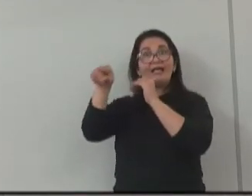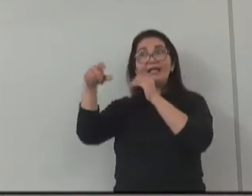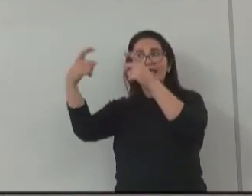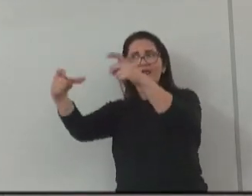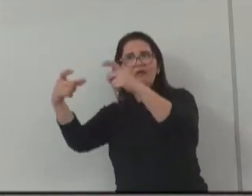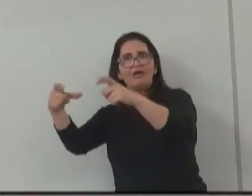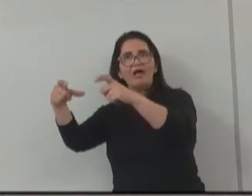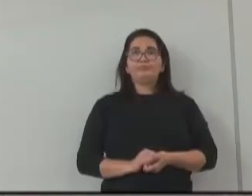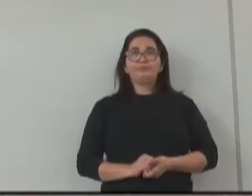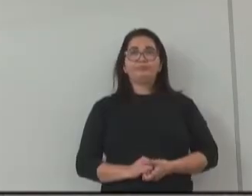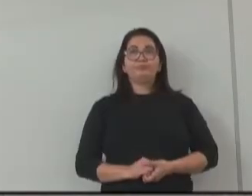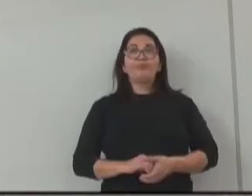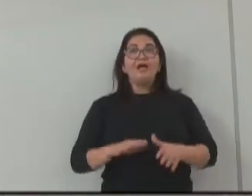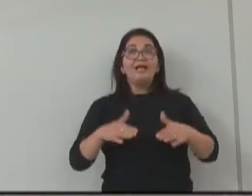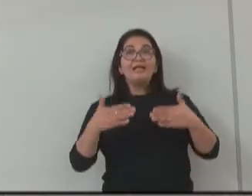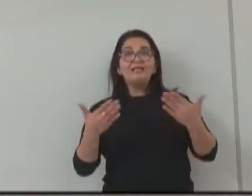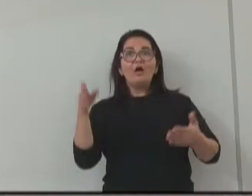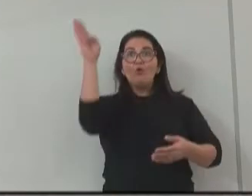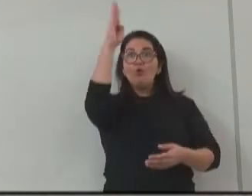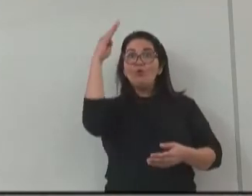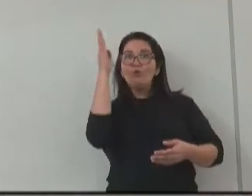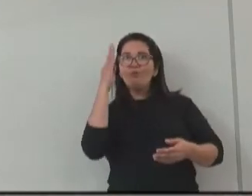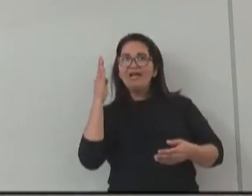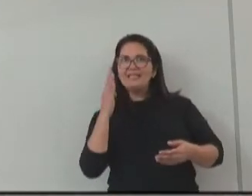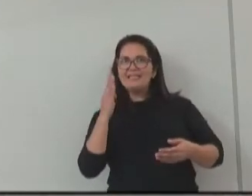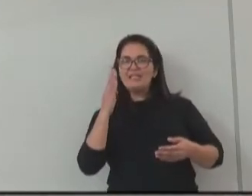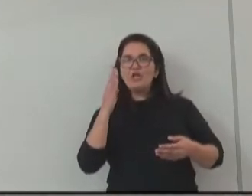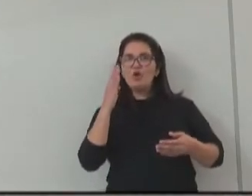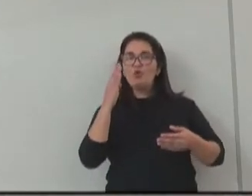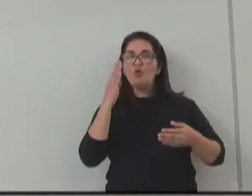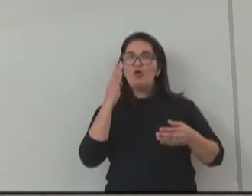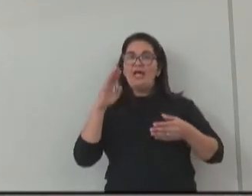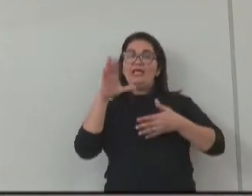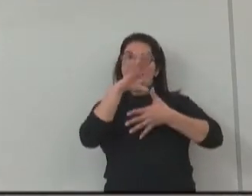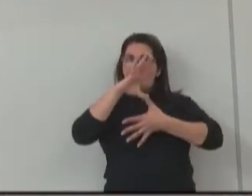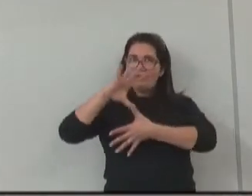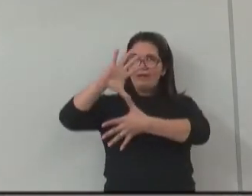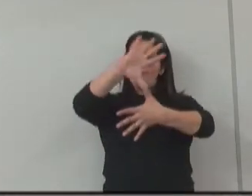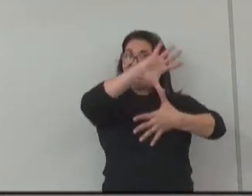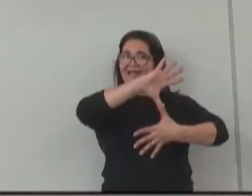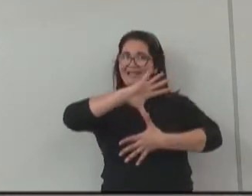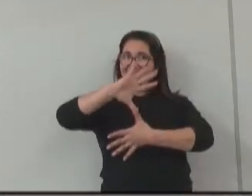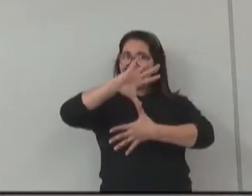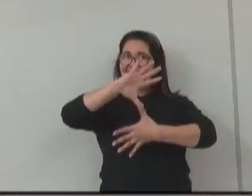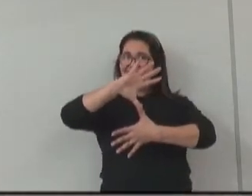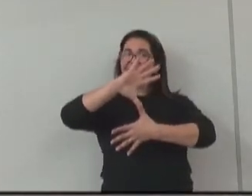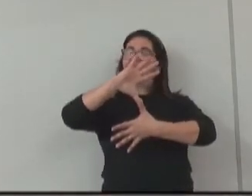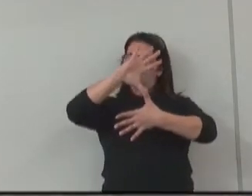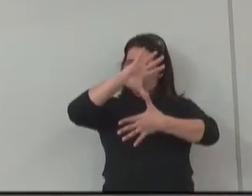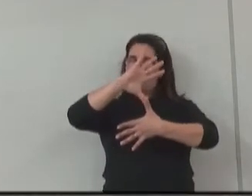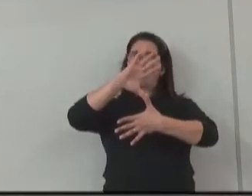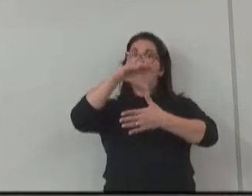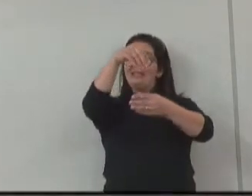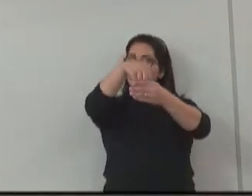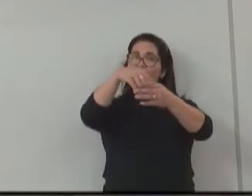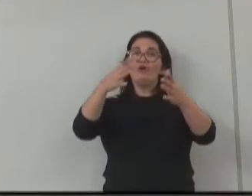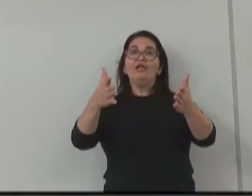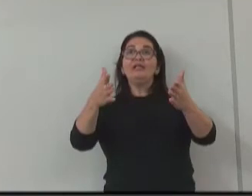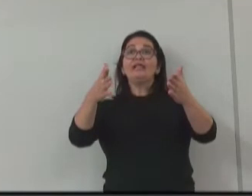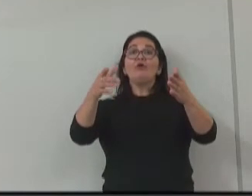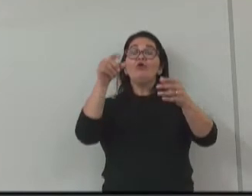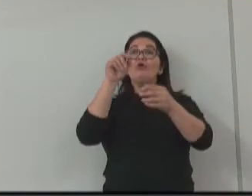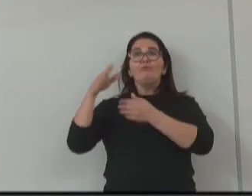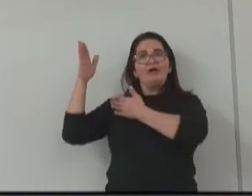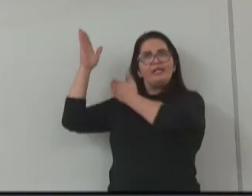local. O Brasil e a América do Sul. Vocês podem ver nessa parte que foi recortada aí do